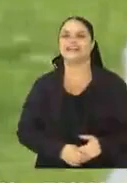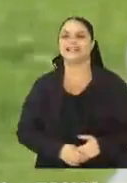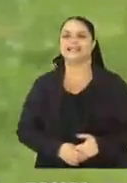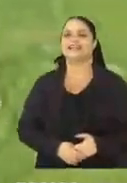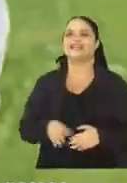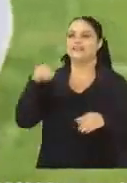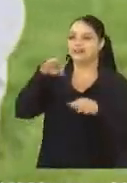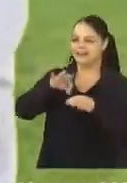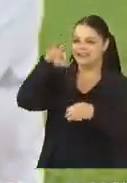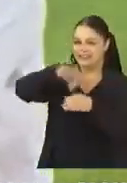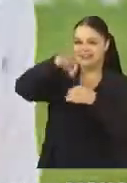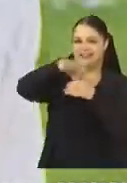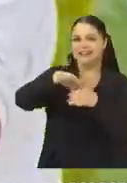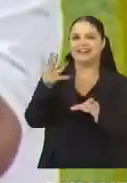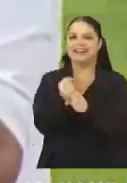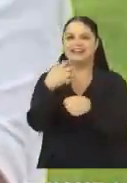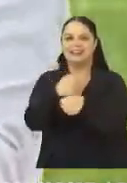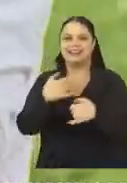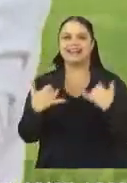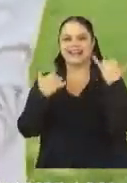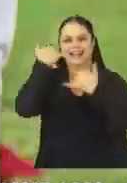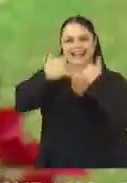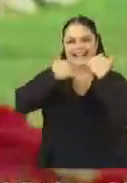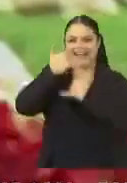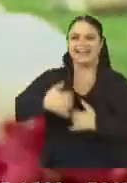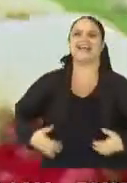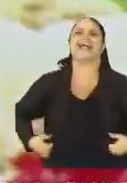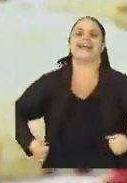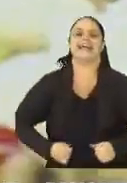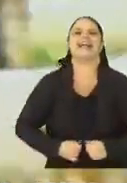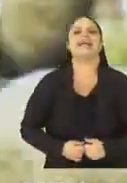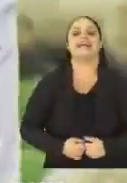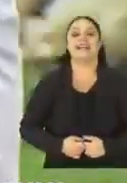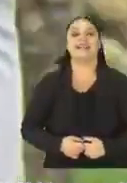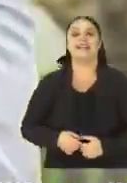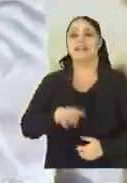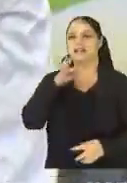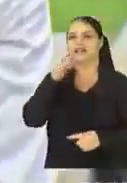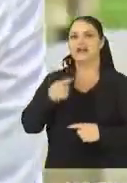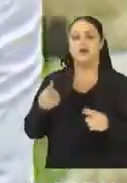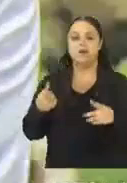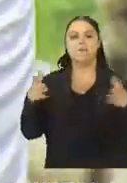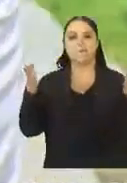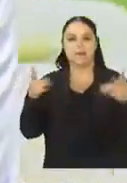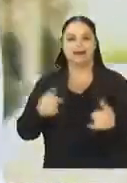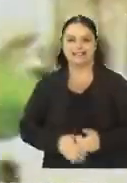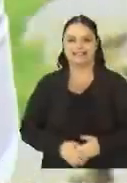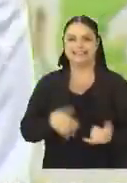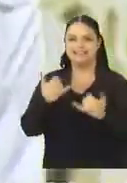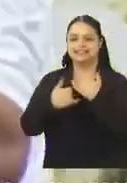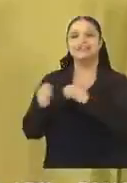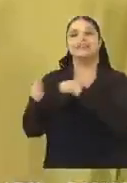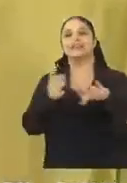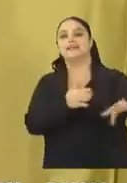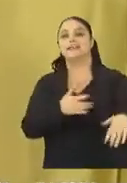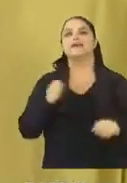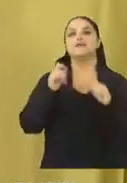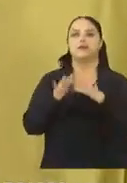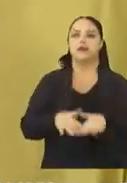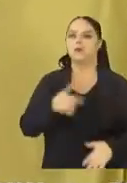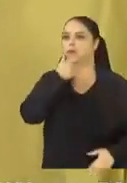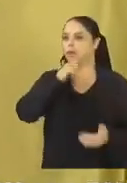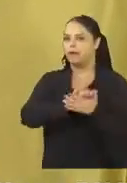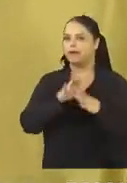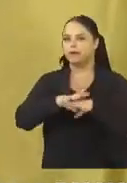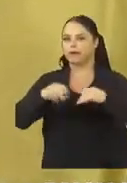nós vai plantar batata ai filinho be solidão tá curado né filha graças